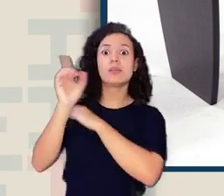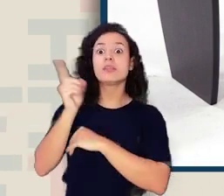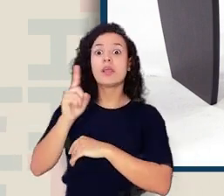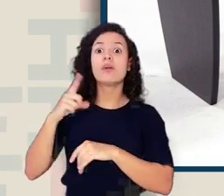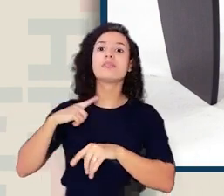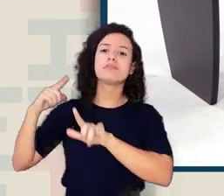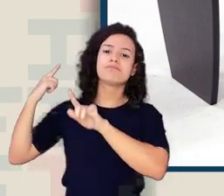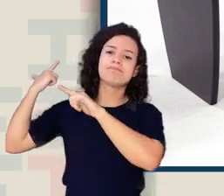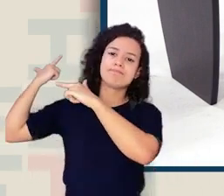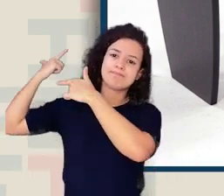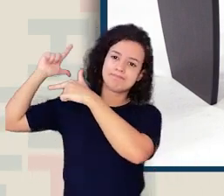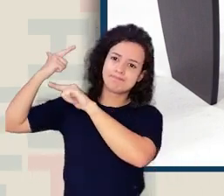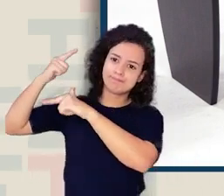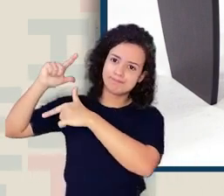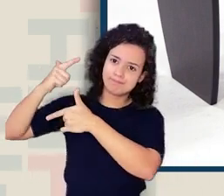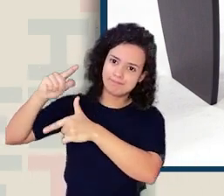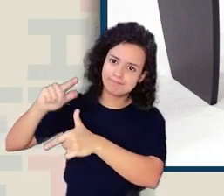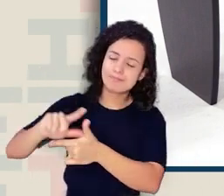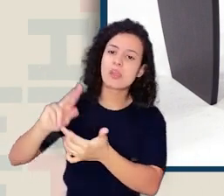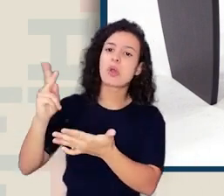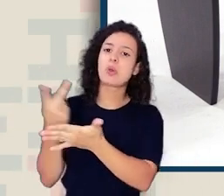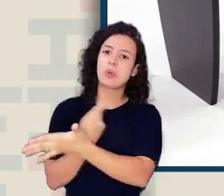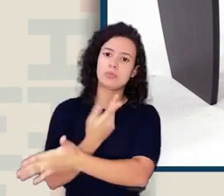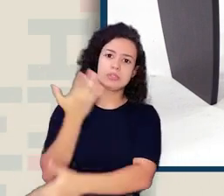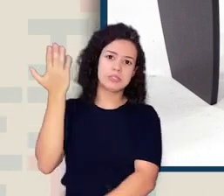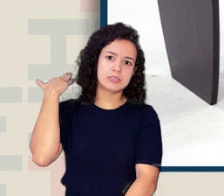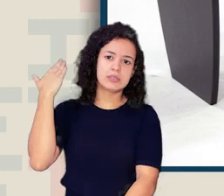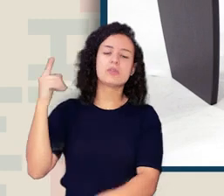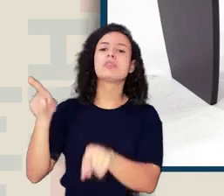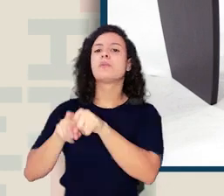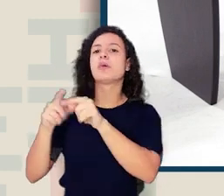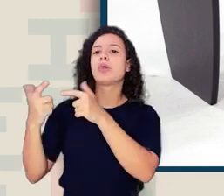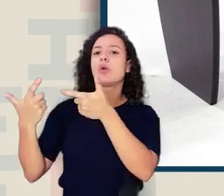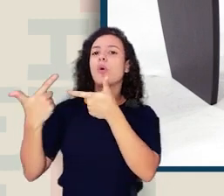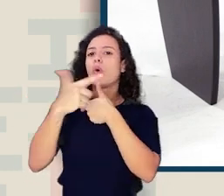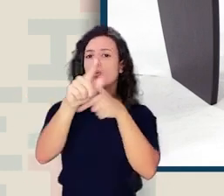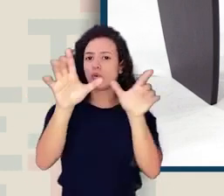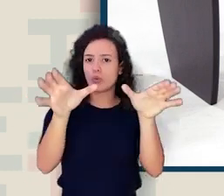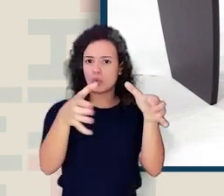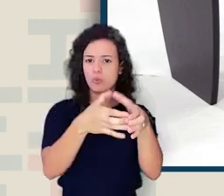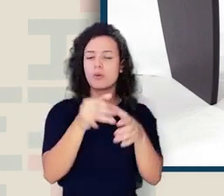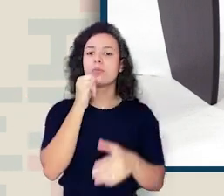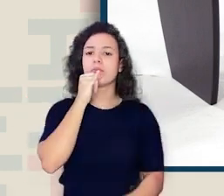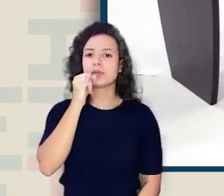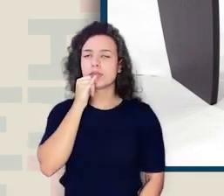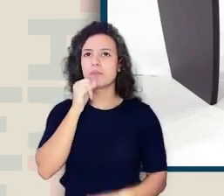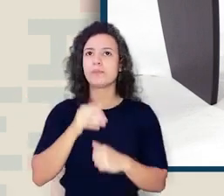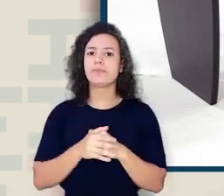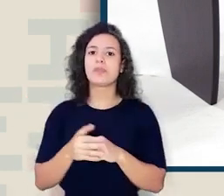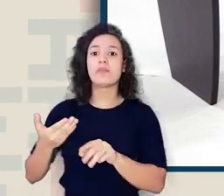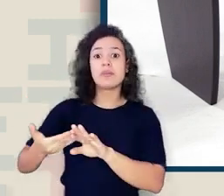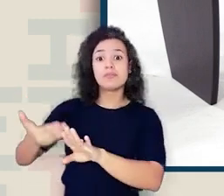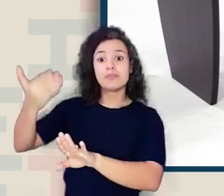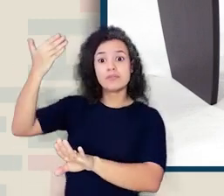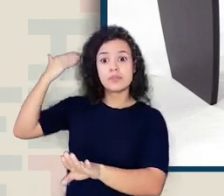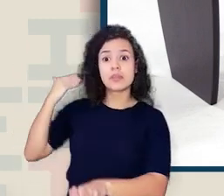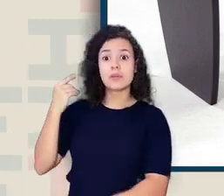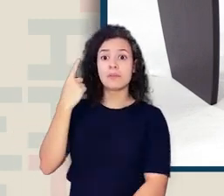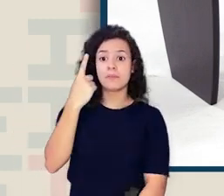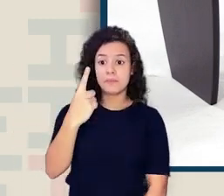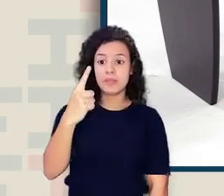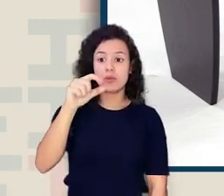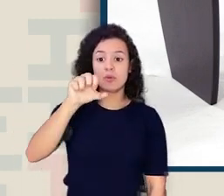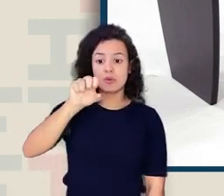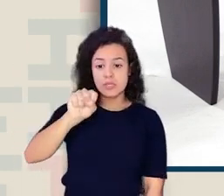isso porque tem uma trajetória que já aconteceu, inclusive de alguns outros grupos, como